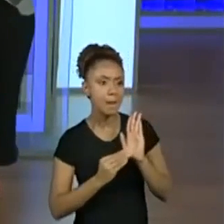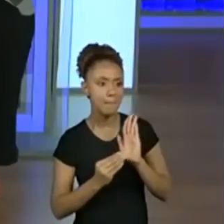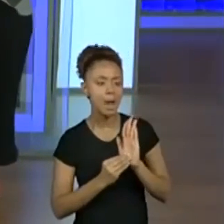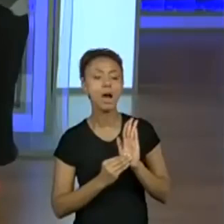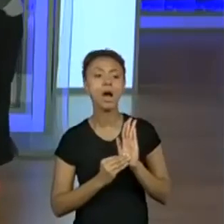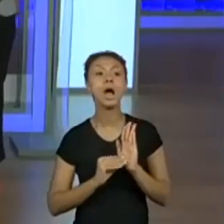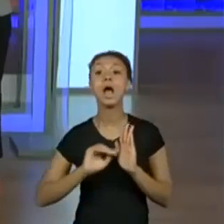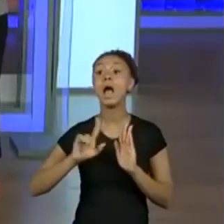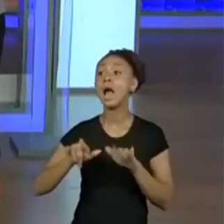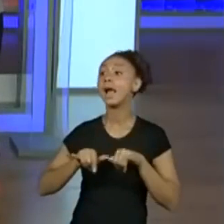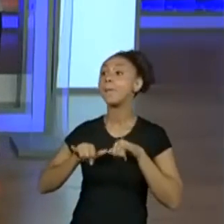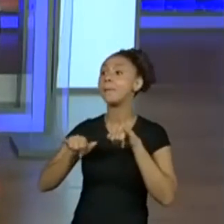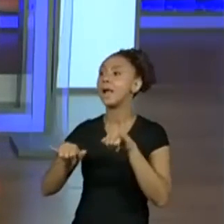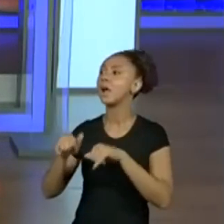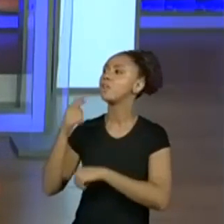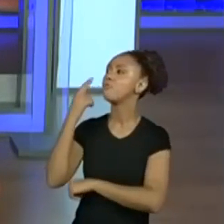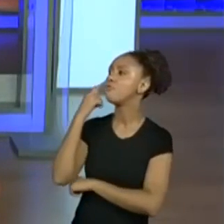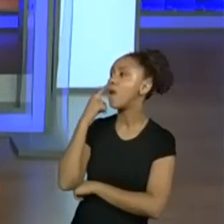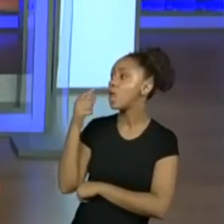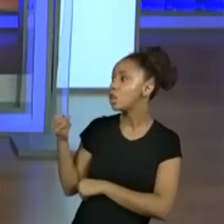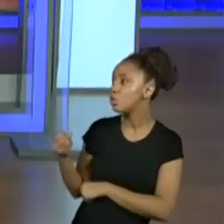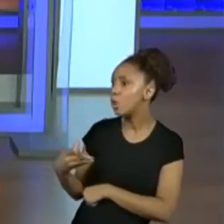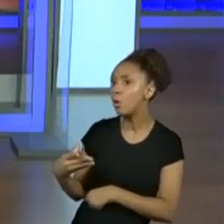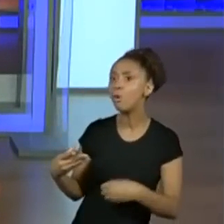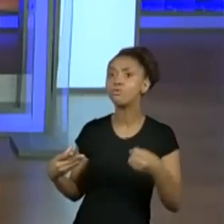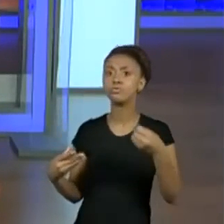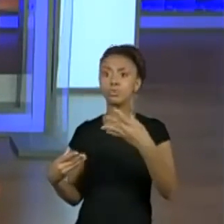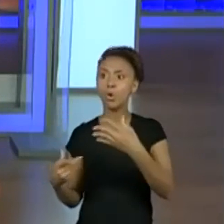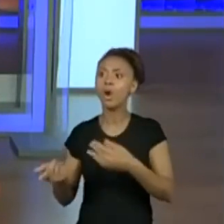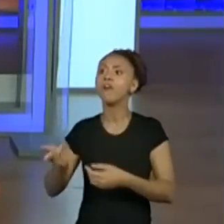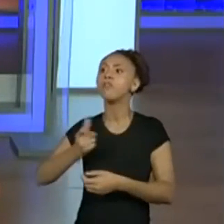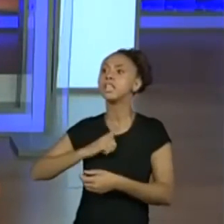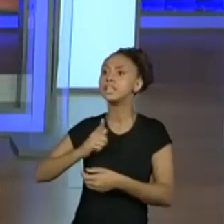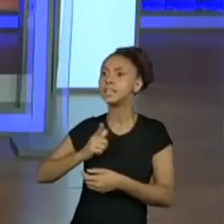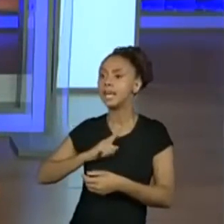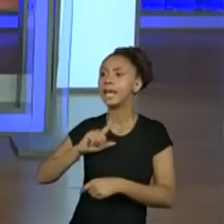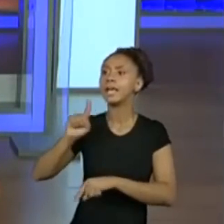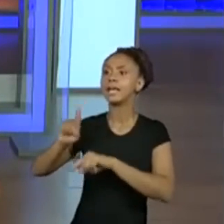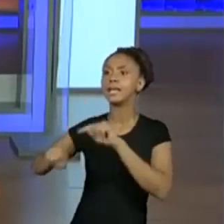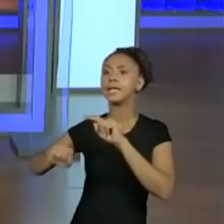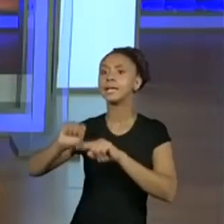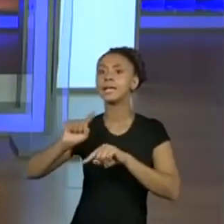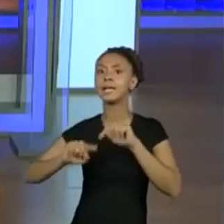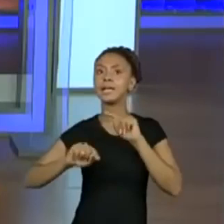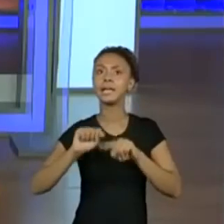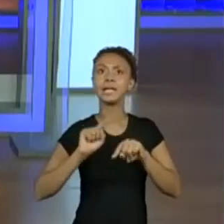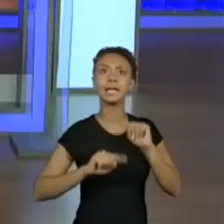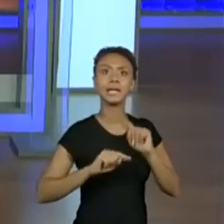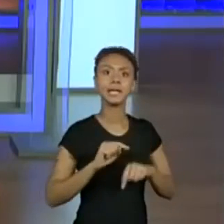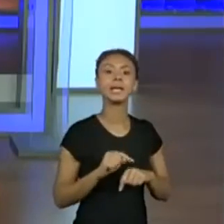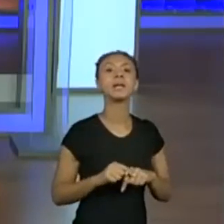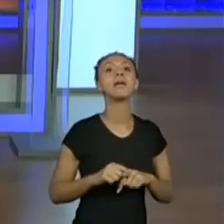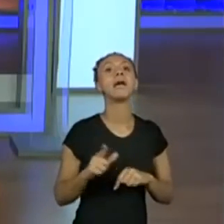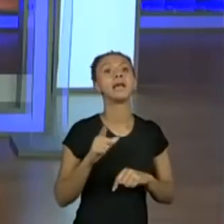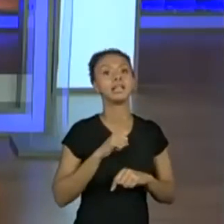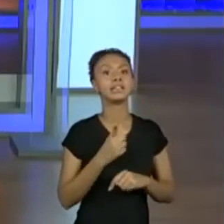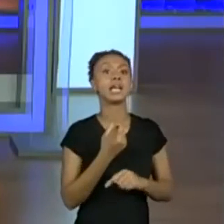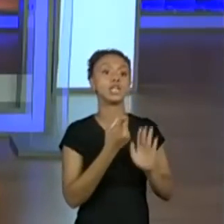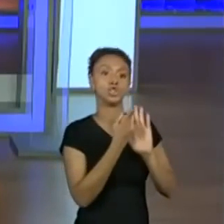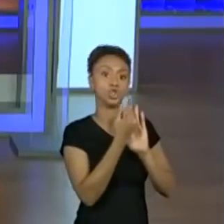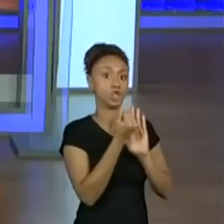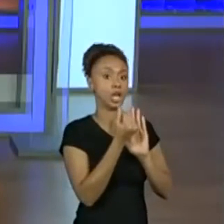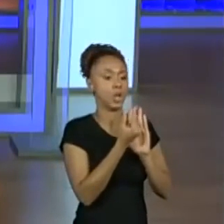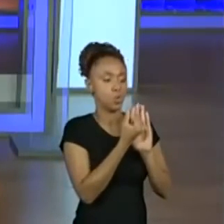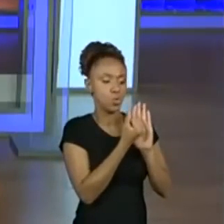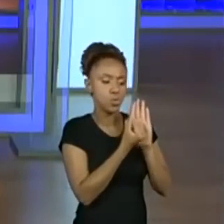mais, olha as novidades. Exato. Né? Separa o orçamento, porque a gente fala assim, ó, vamos gastar tanto e a gente tem que se manter